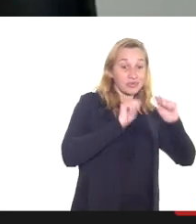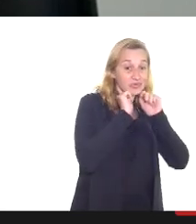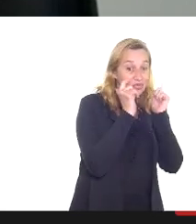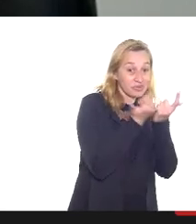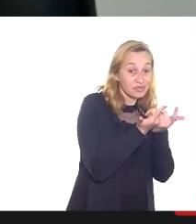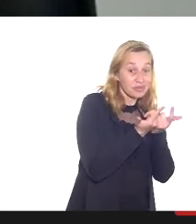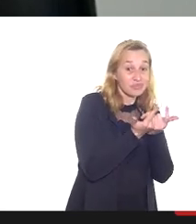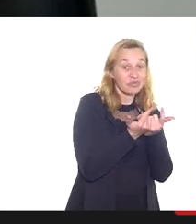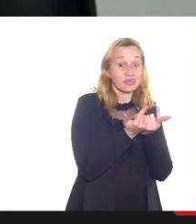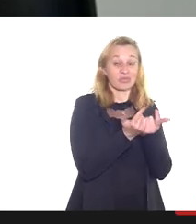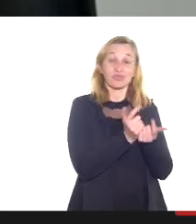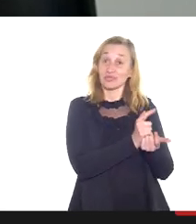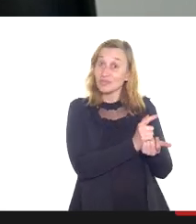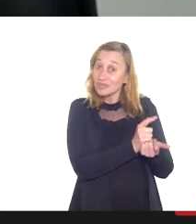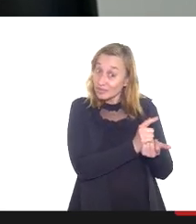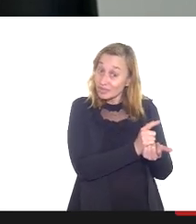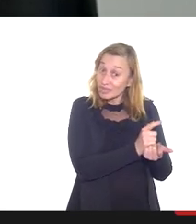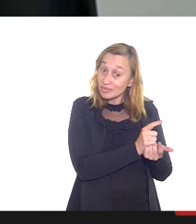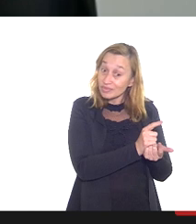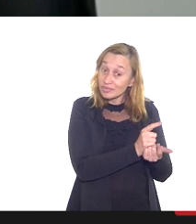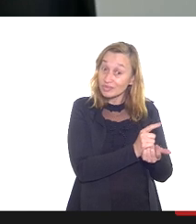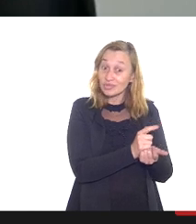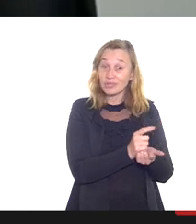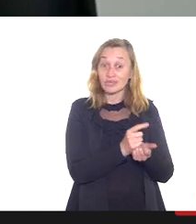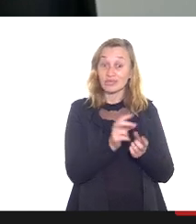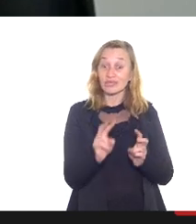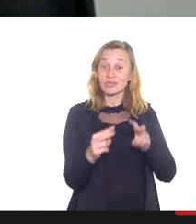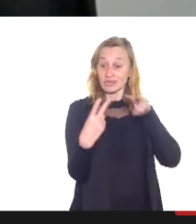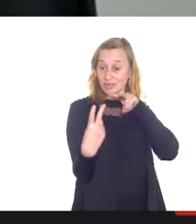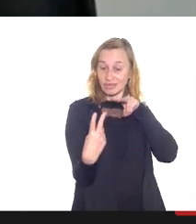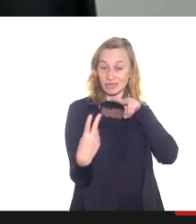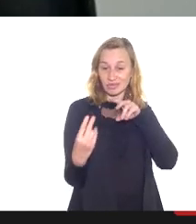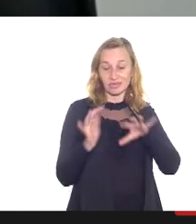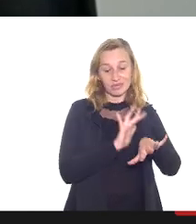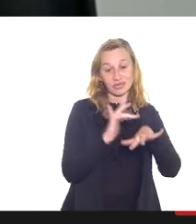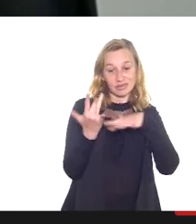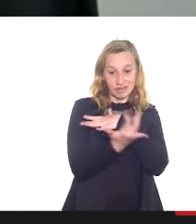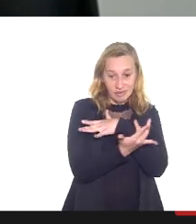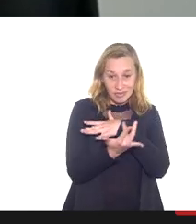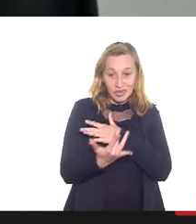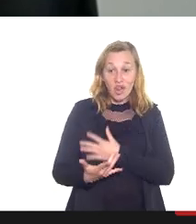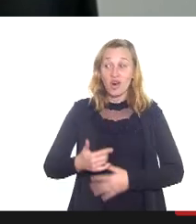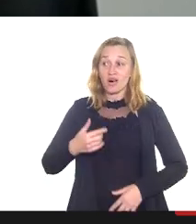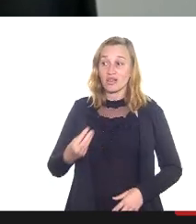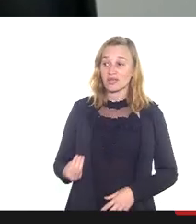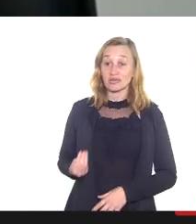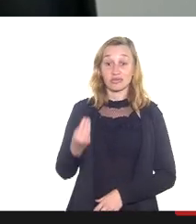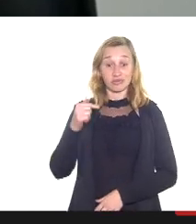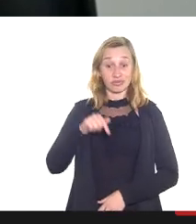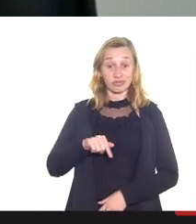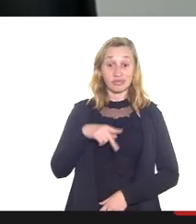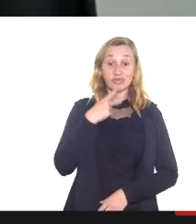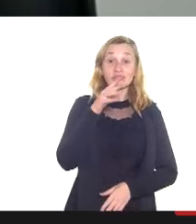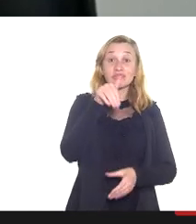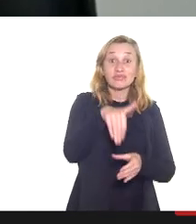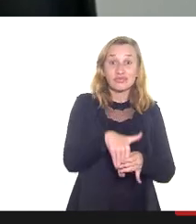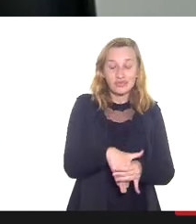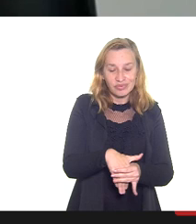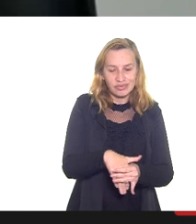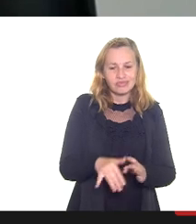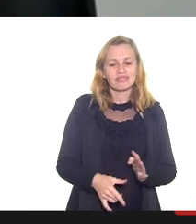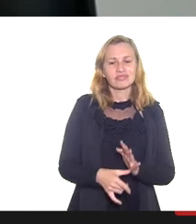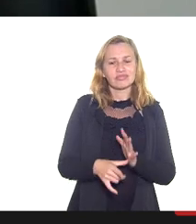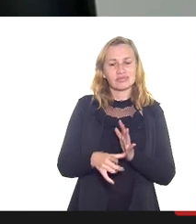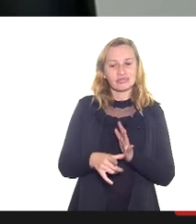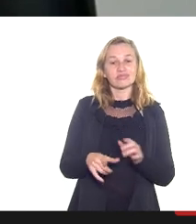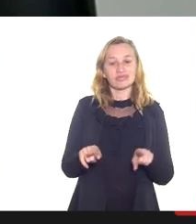nos assiste, melhor dizendo, nos acompanha pelas redes sociais. Eu venho aqui fazer a declaração de votos e antes até